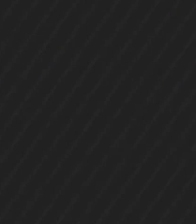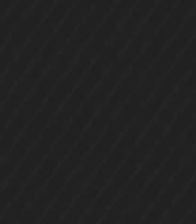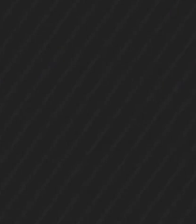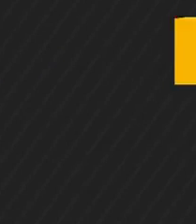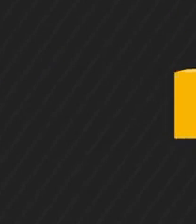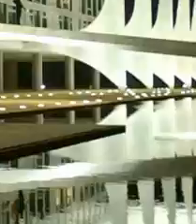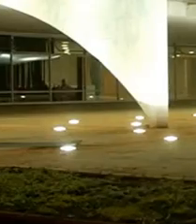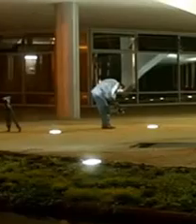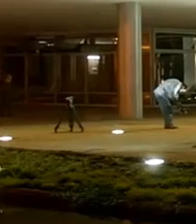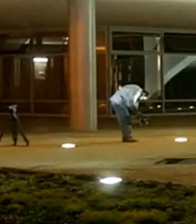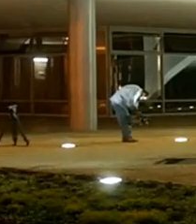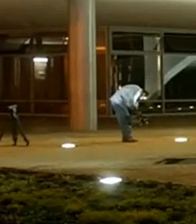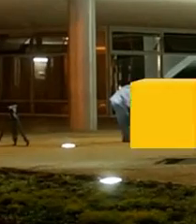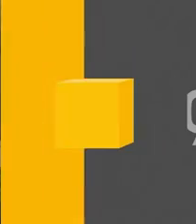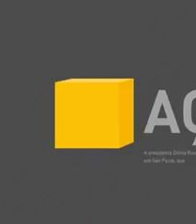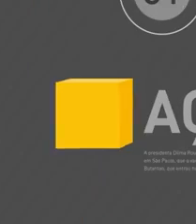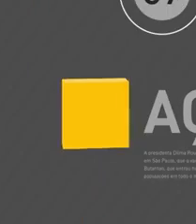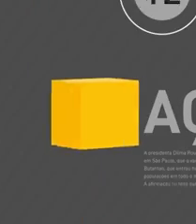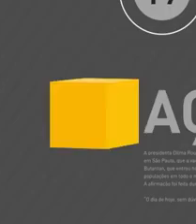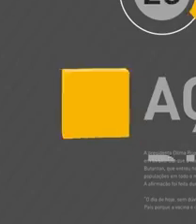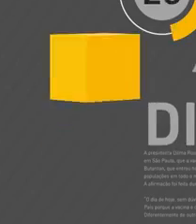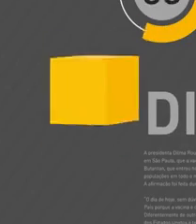E aí